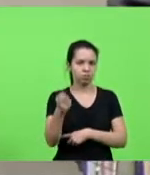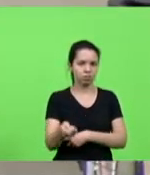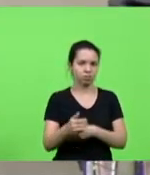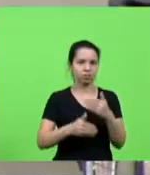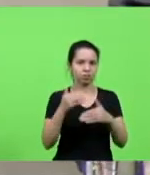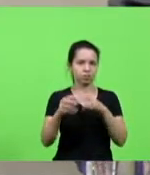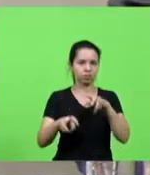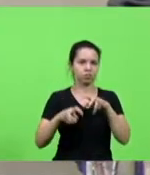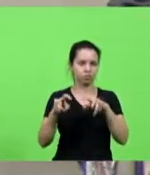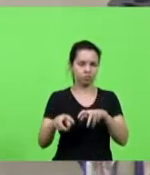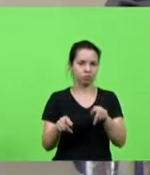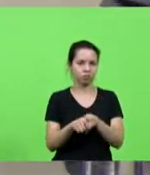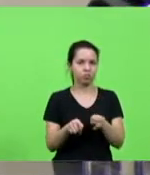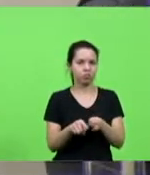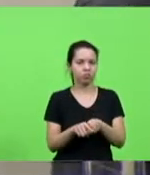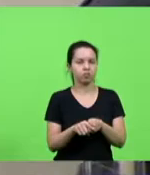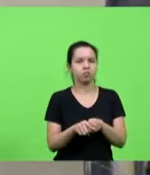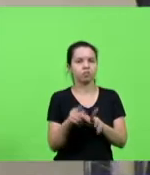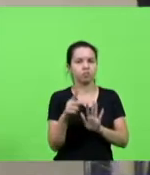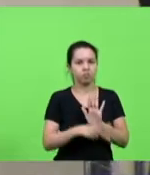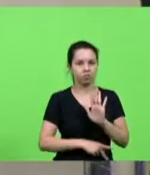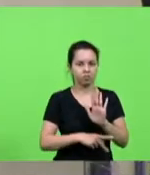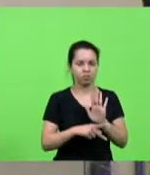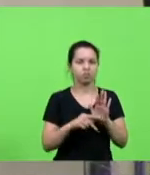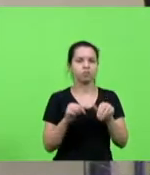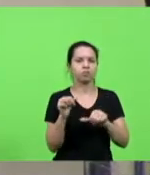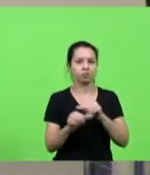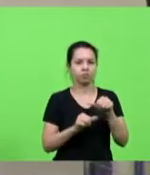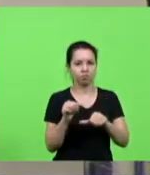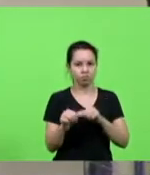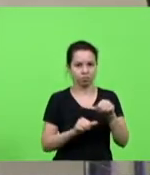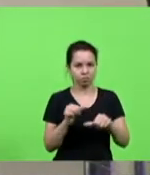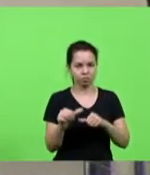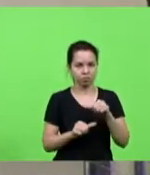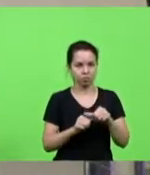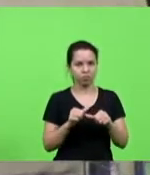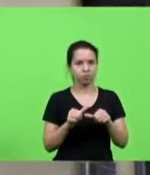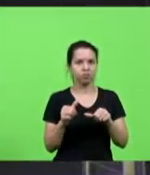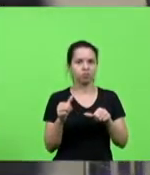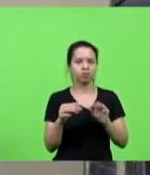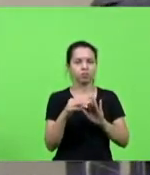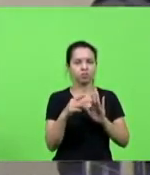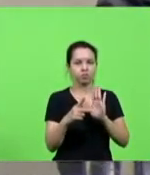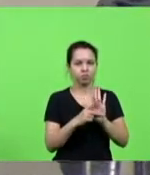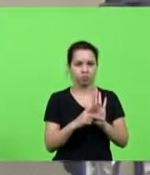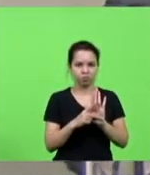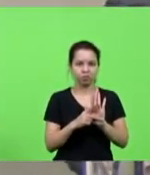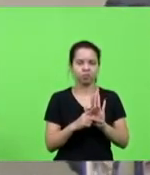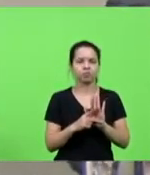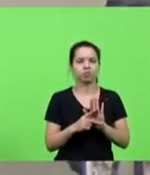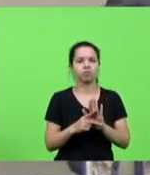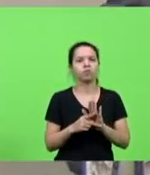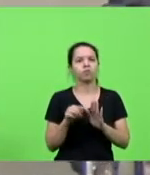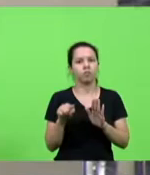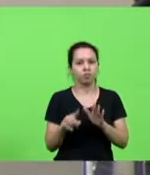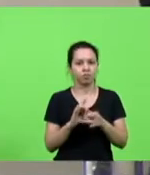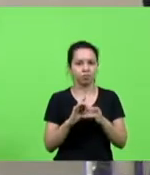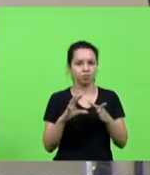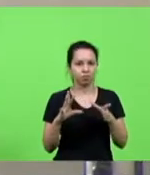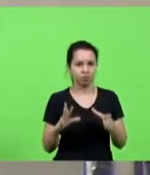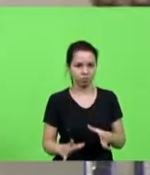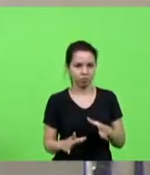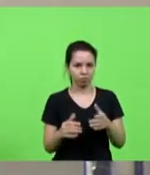uma transformação, PLC, uma transformação de uma medida provisória. Autor Comissão de Finanças e Tributação, autoriza o Poder Executivo a conceder